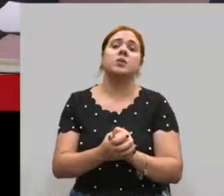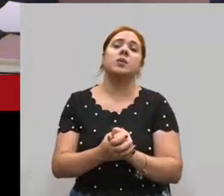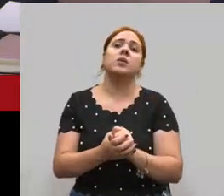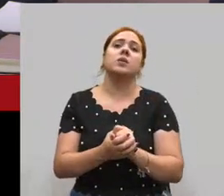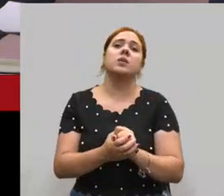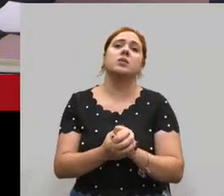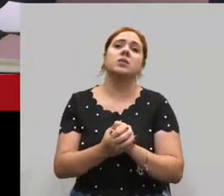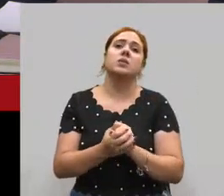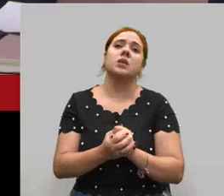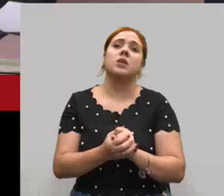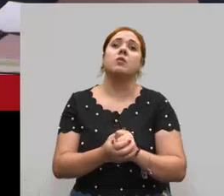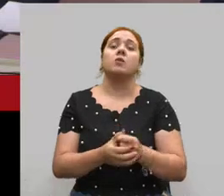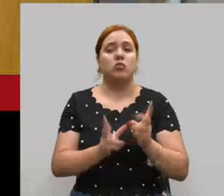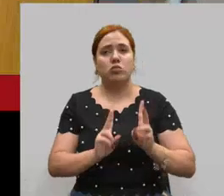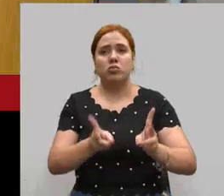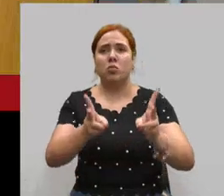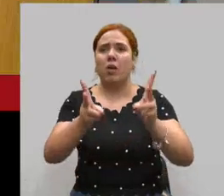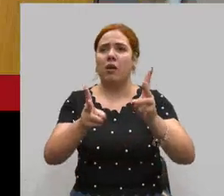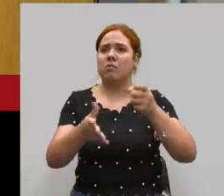vamos continuar nessa